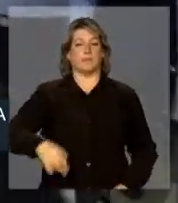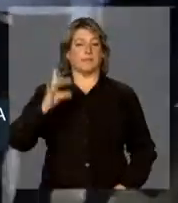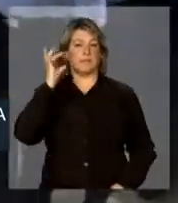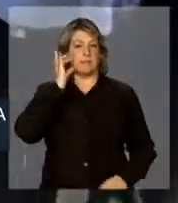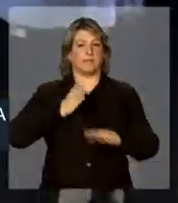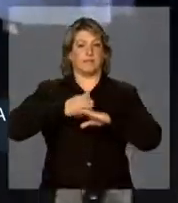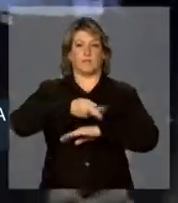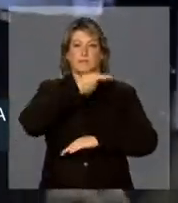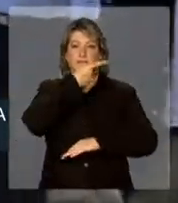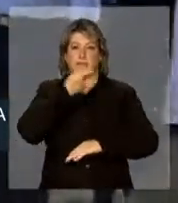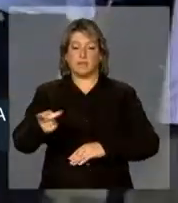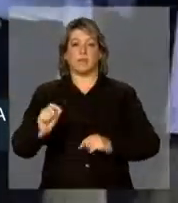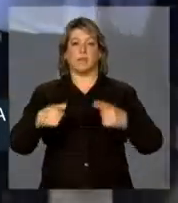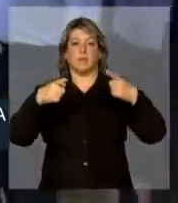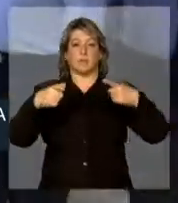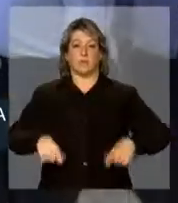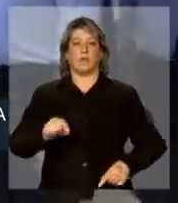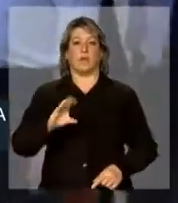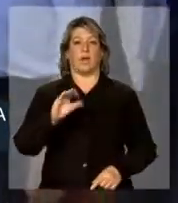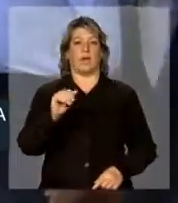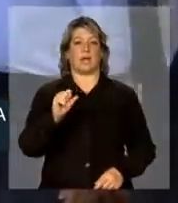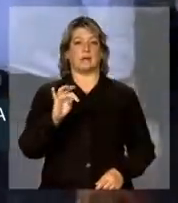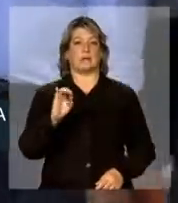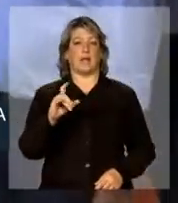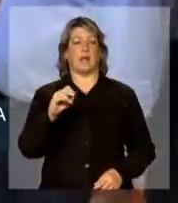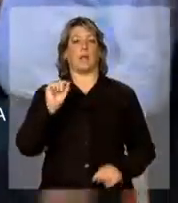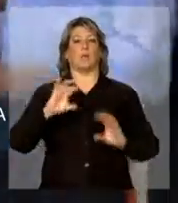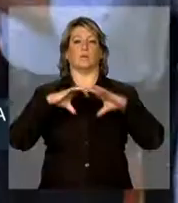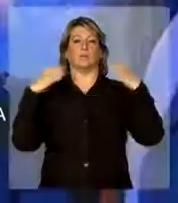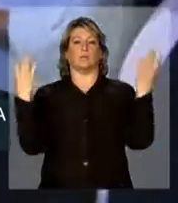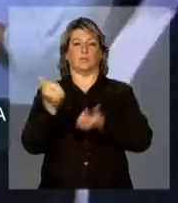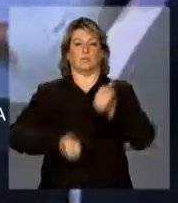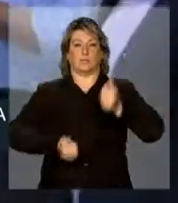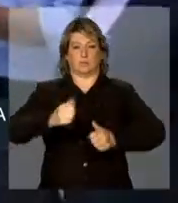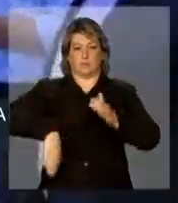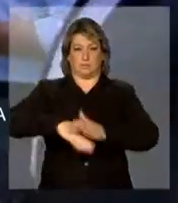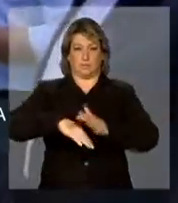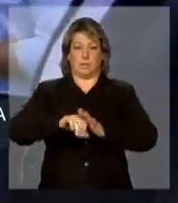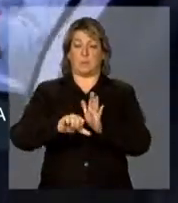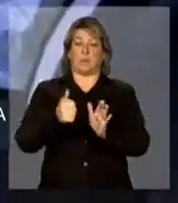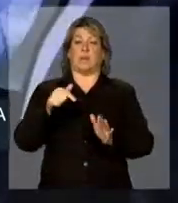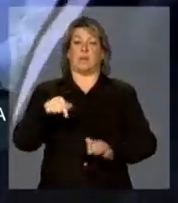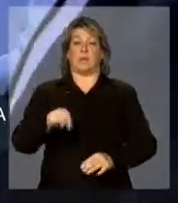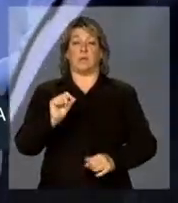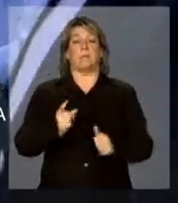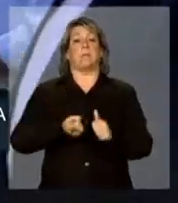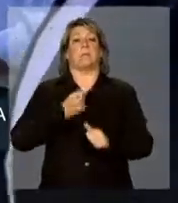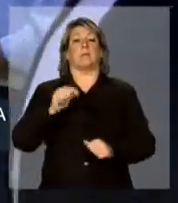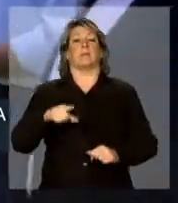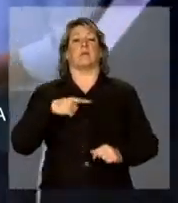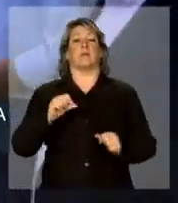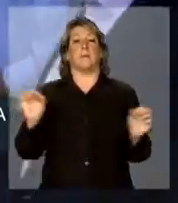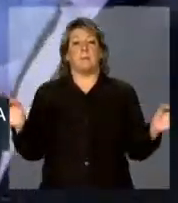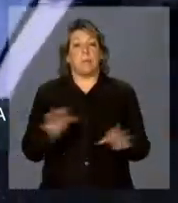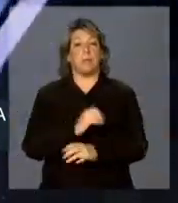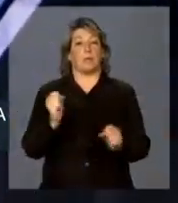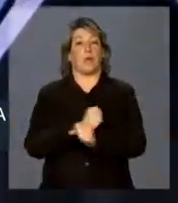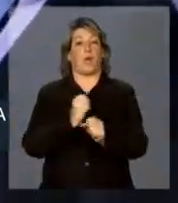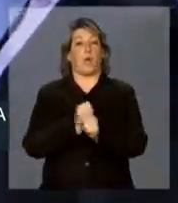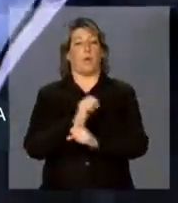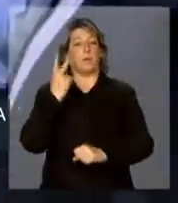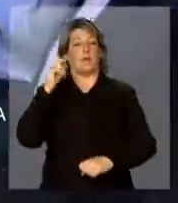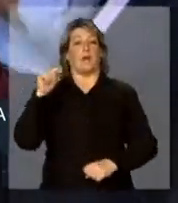Plácido Aderaldo Castelo Branco o Castelão como é conhecido é o primeiro estádio do Brasil pronto para a Copa das Confederações